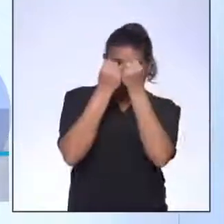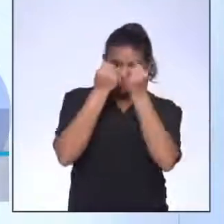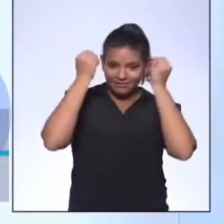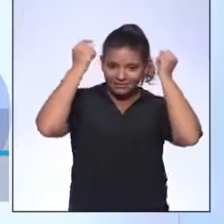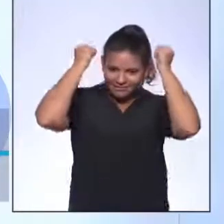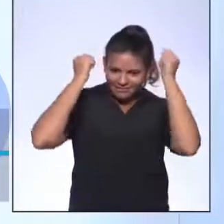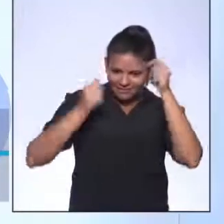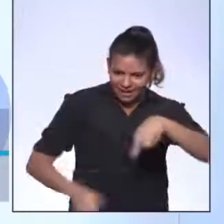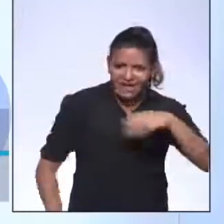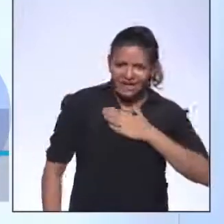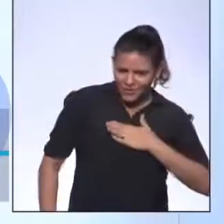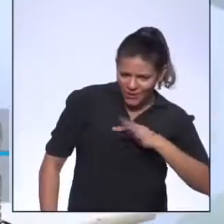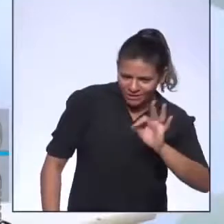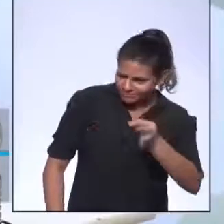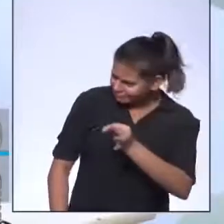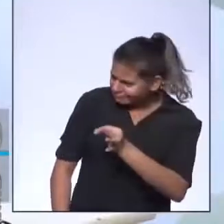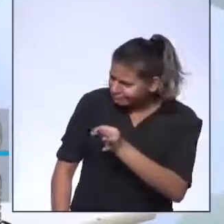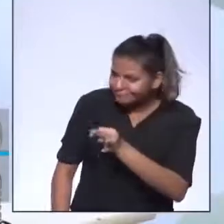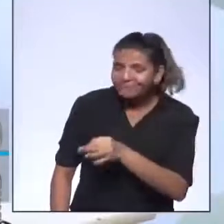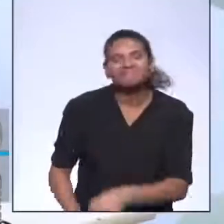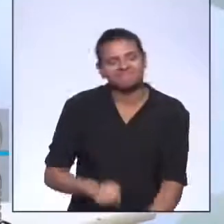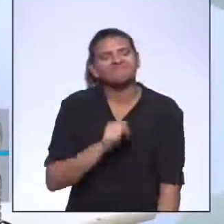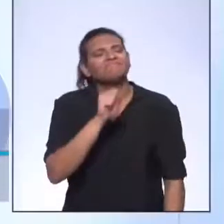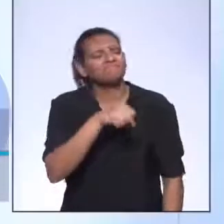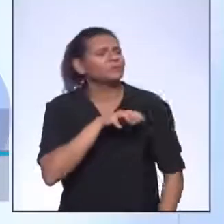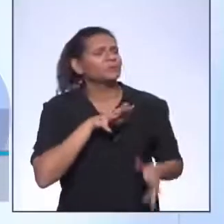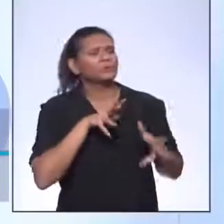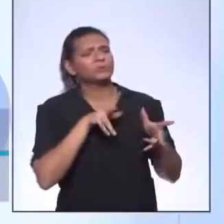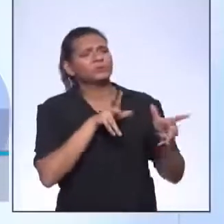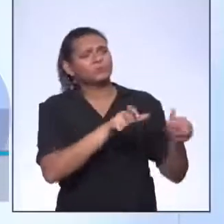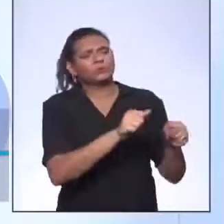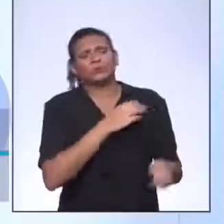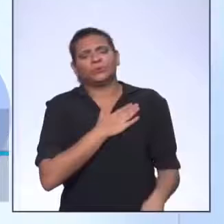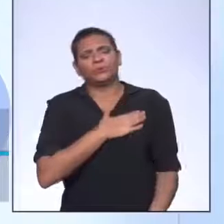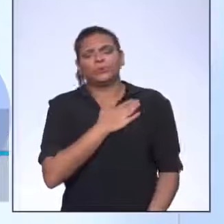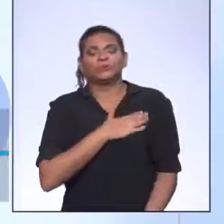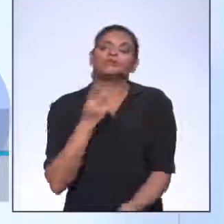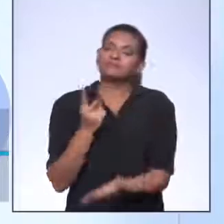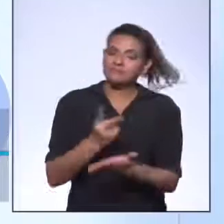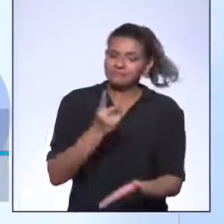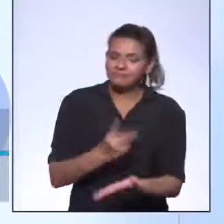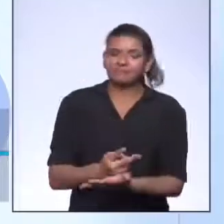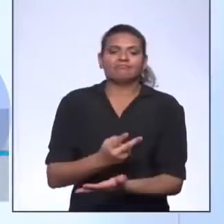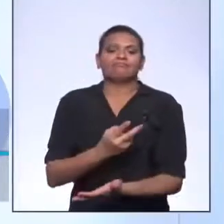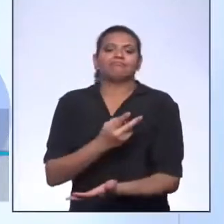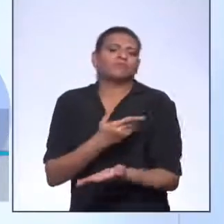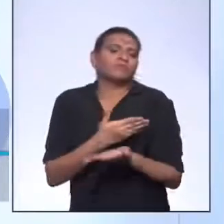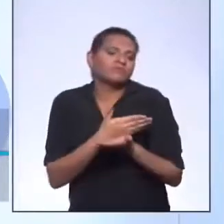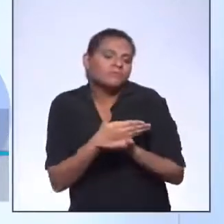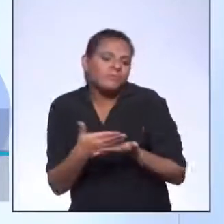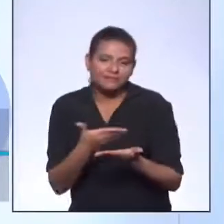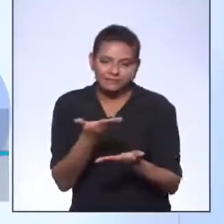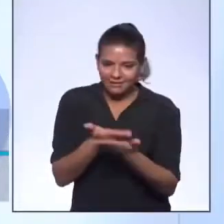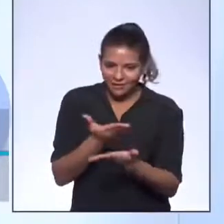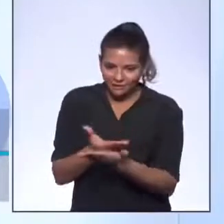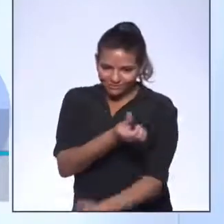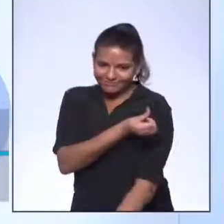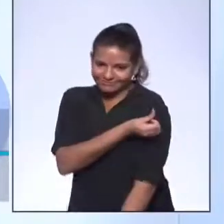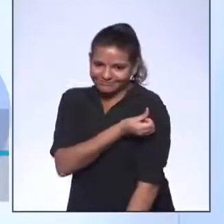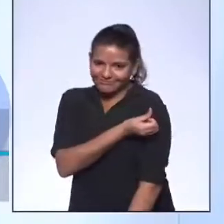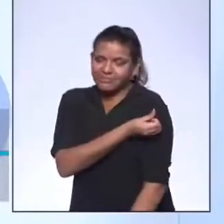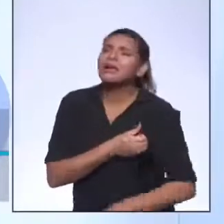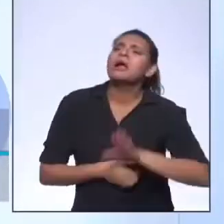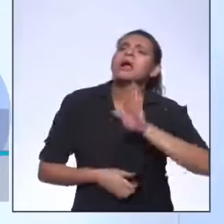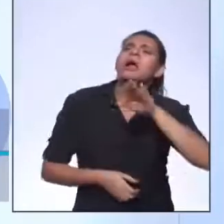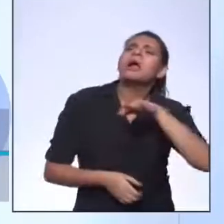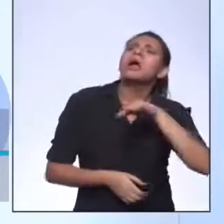bastante, não é mesmo, professor Carlos? Muito. Todos os anos, os alunos sempre, quando iniciam o sexto ano, eles já perguntam,